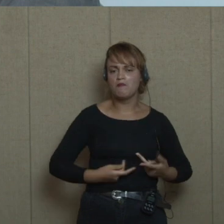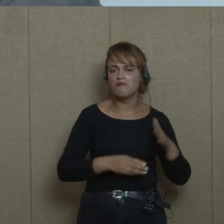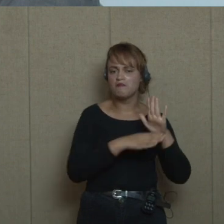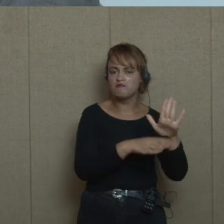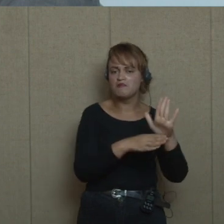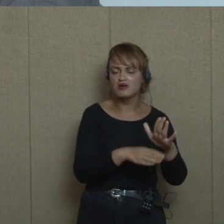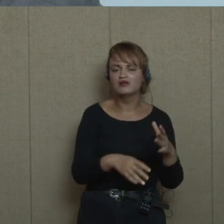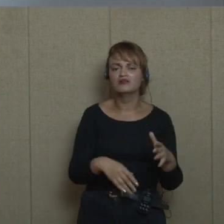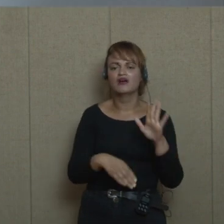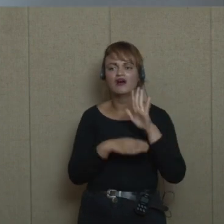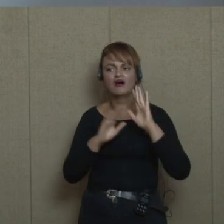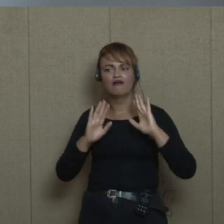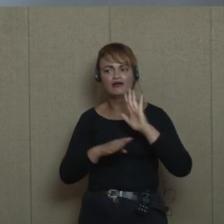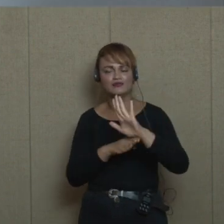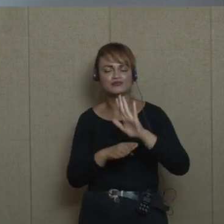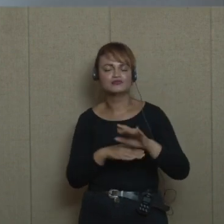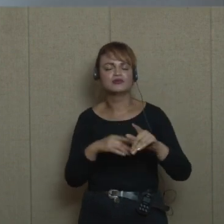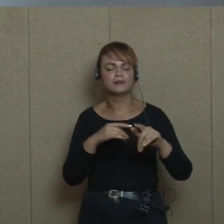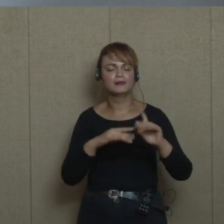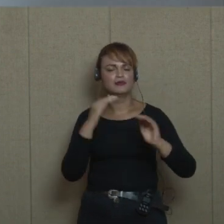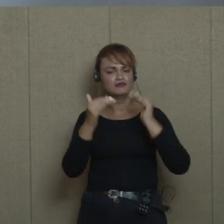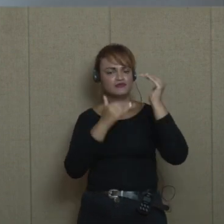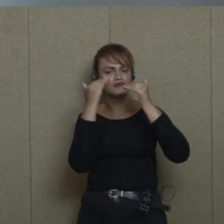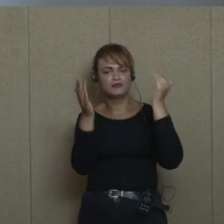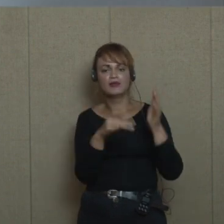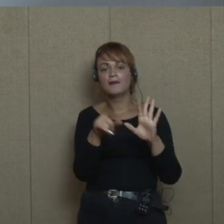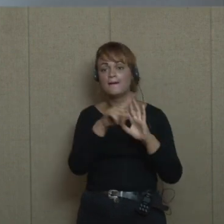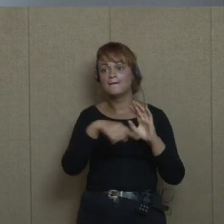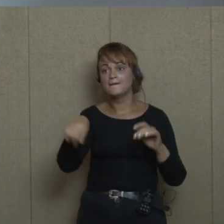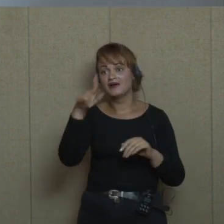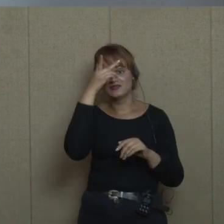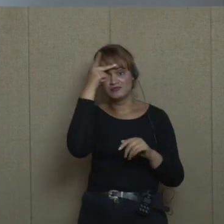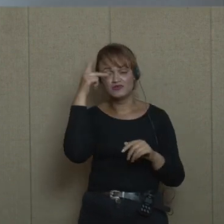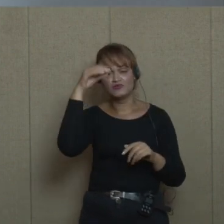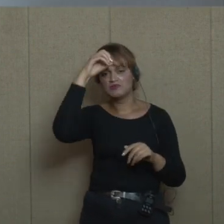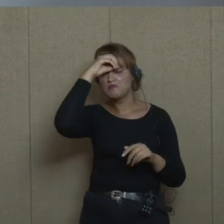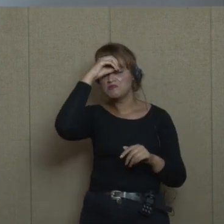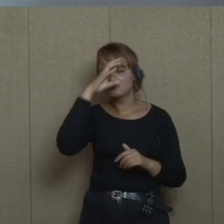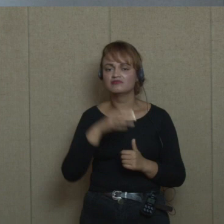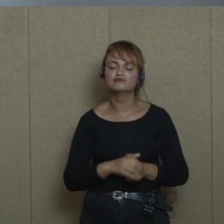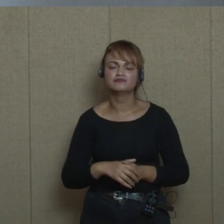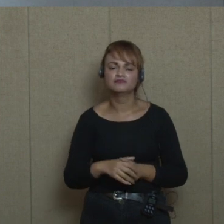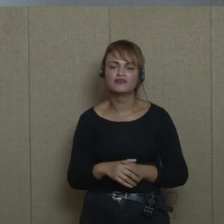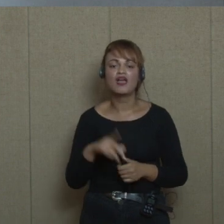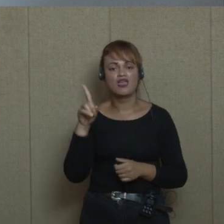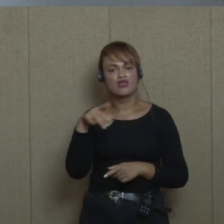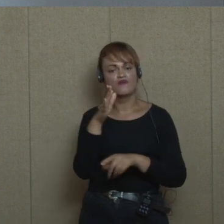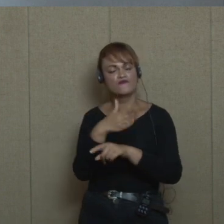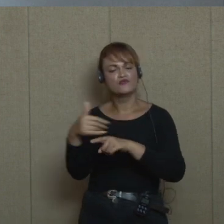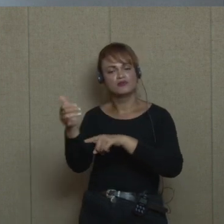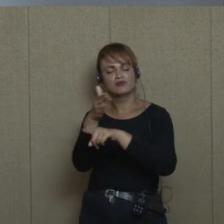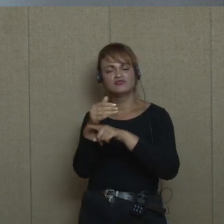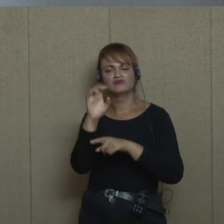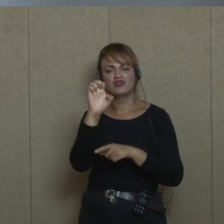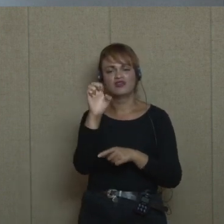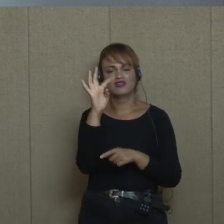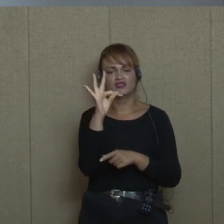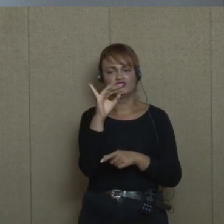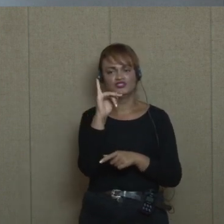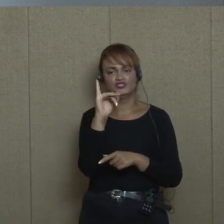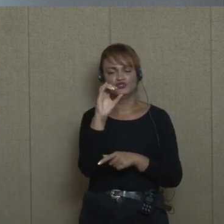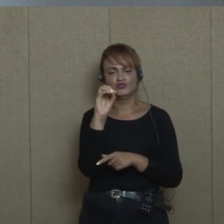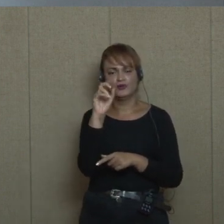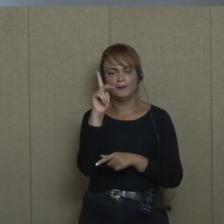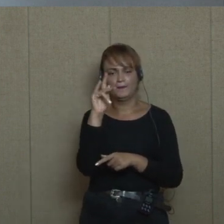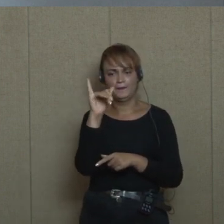para desenvolvimento. Mas ainda assim, as pessoas não sabem disso. Eu fui embaixador na Etiópia.